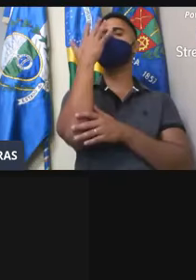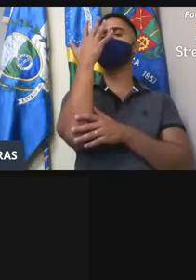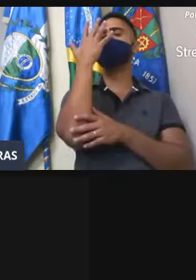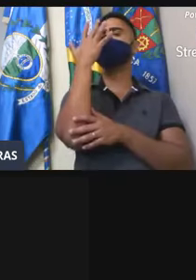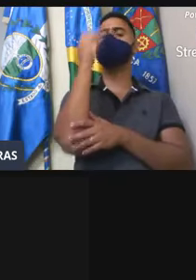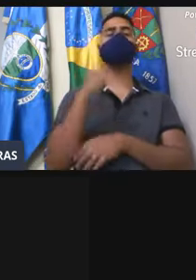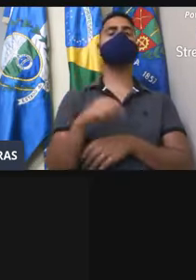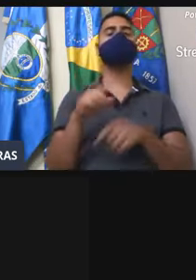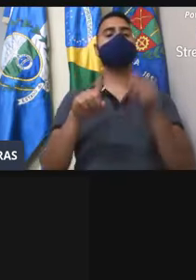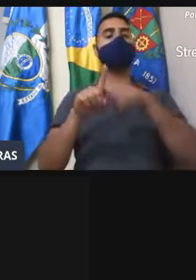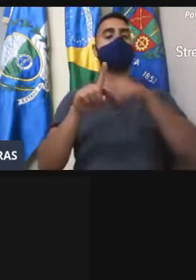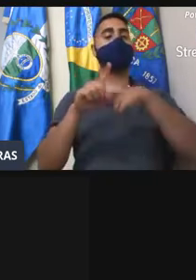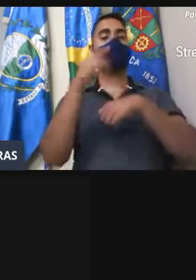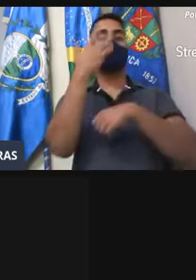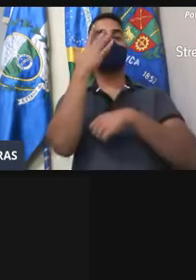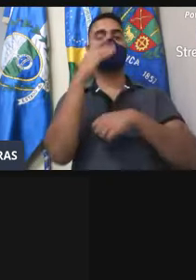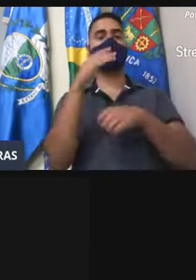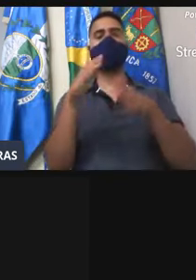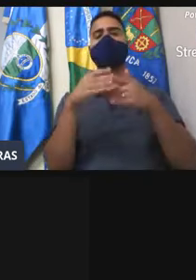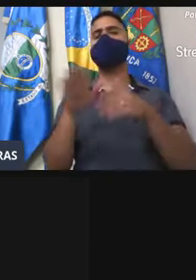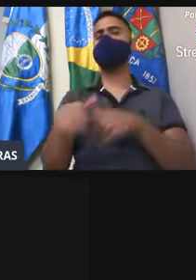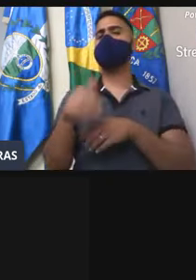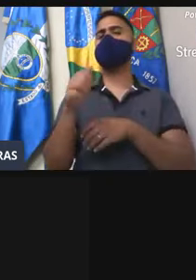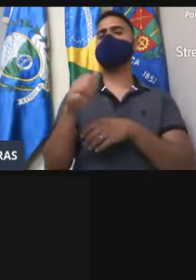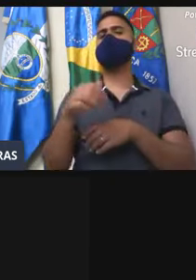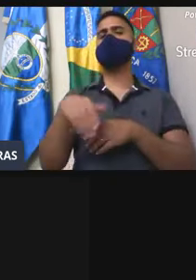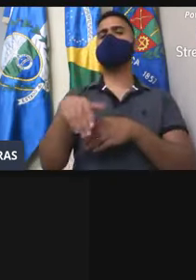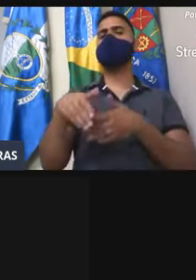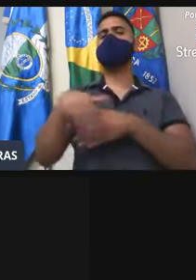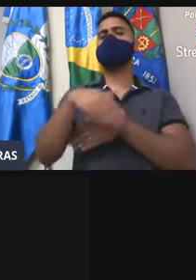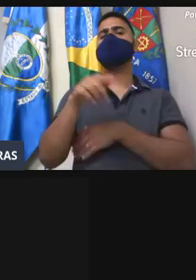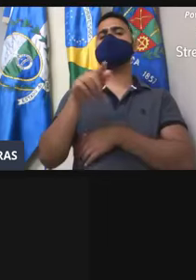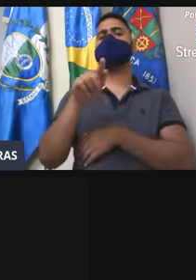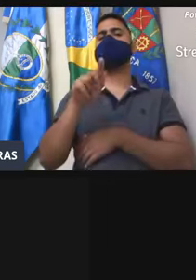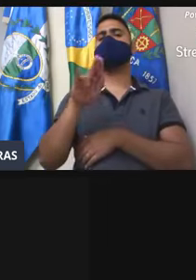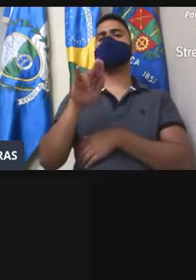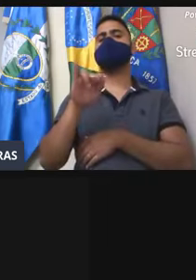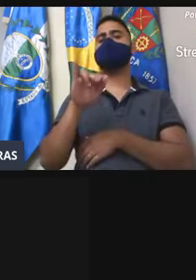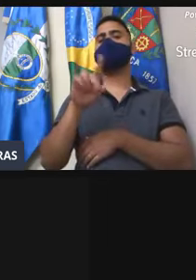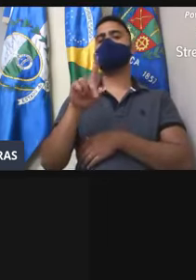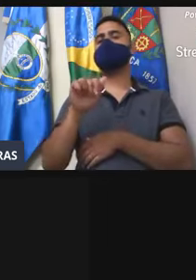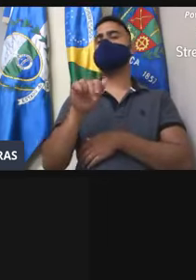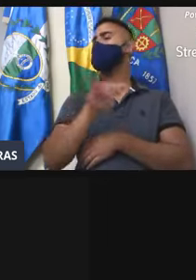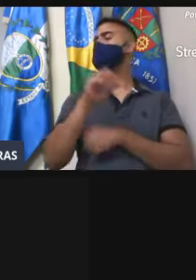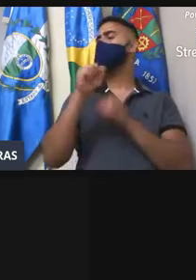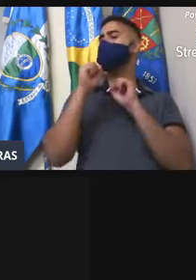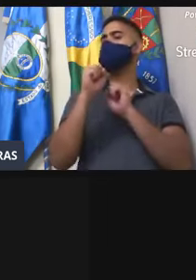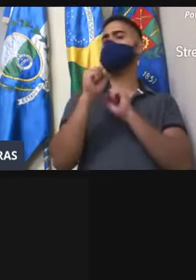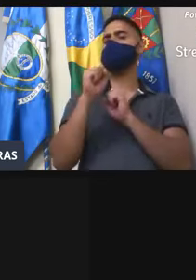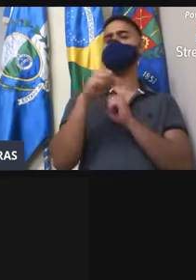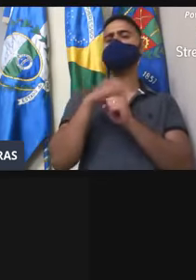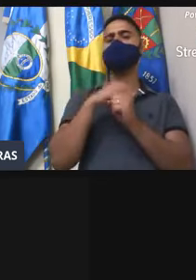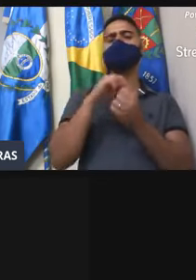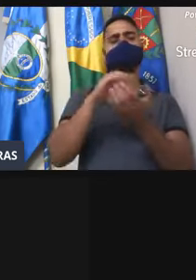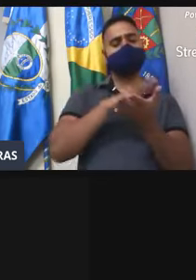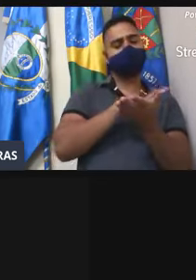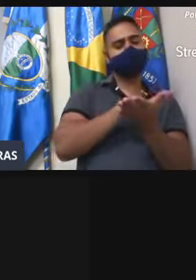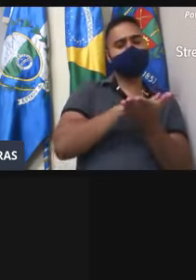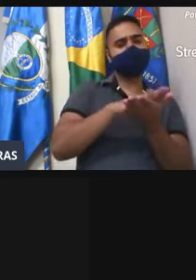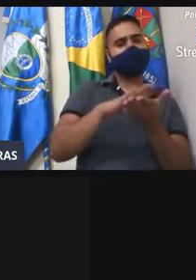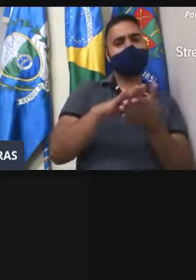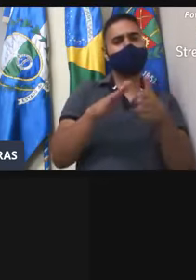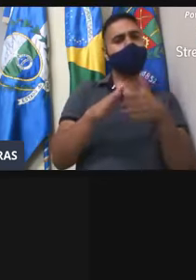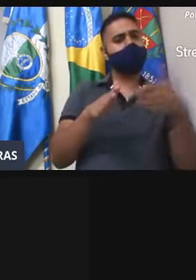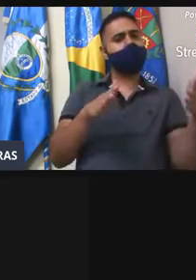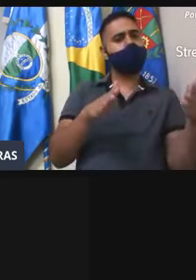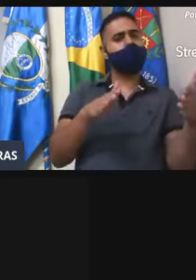Pedindo melhoria ali no Beco dos Guidas, o pessoal, a Amanda, o pessoal me procurou, para ver qual a possibilidade que tem de calçar uma lateral ali,